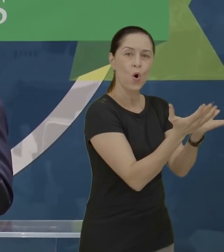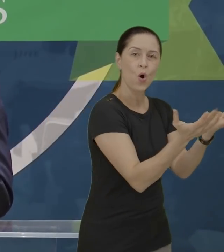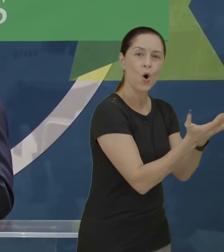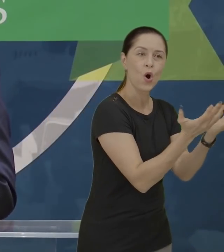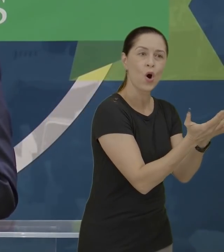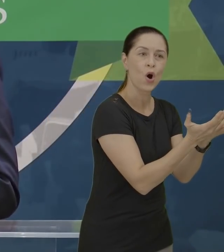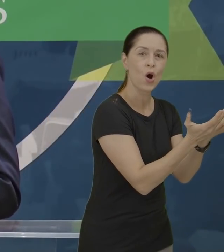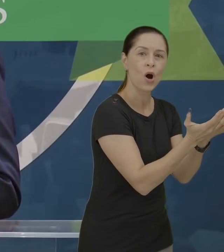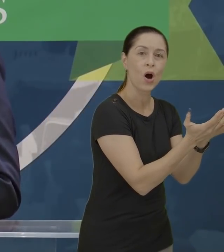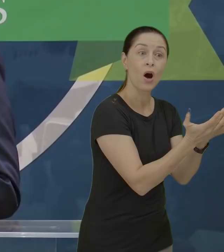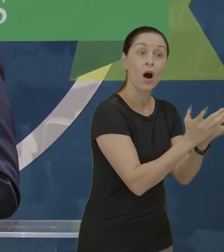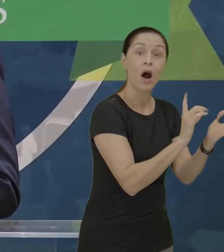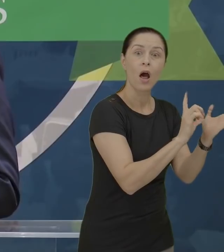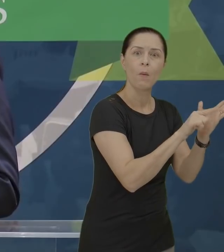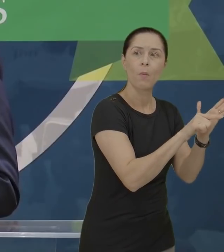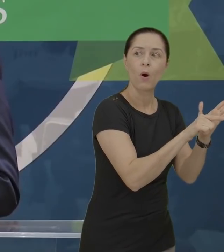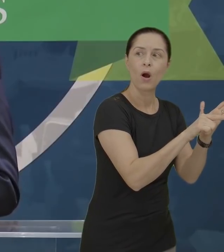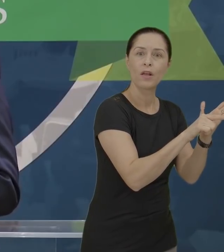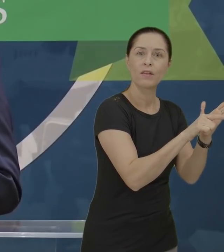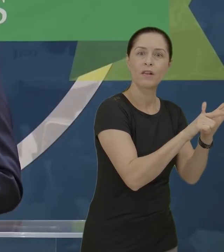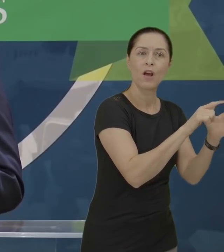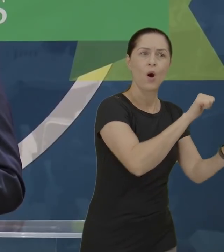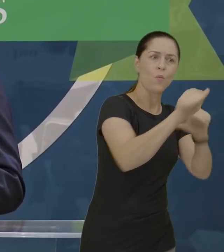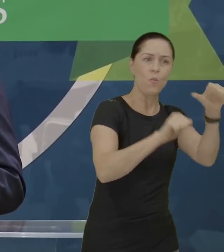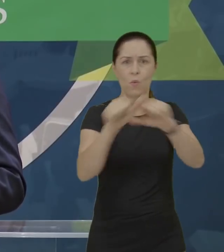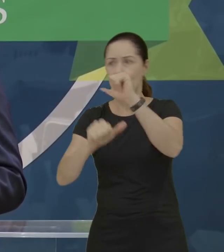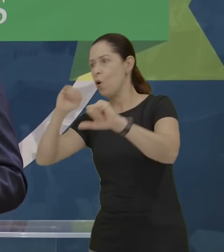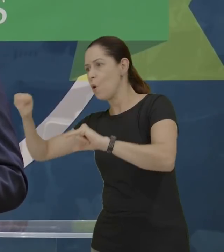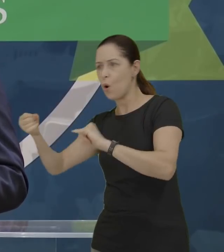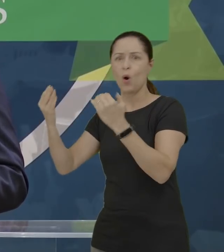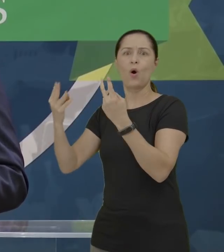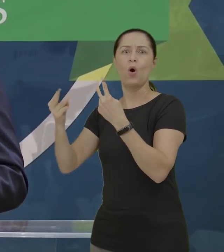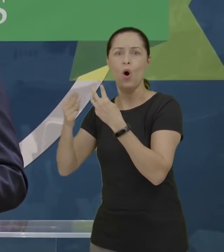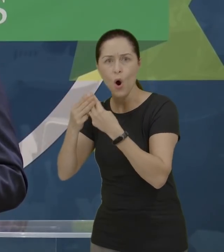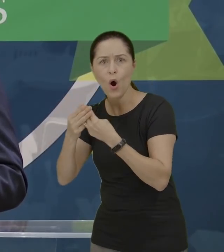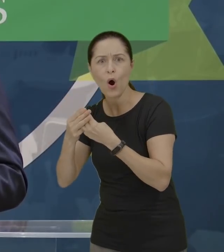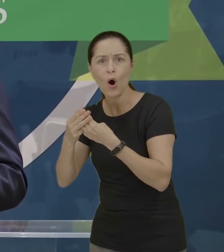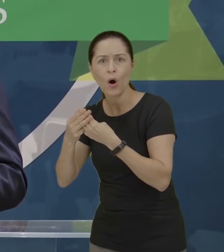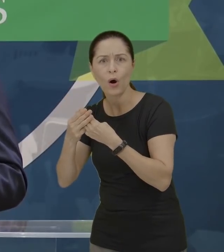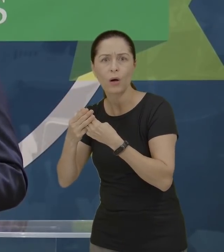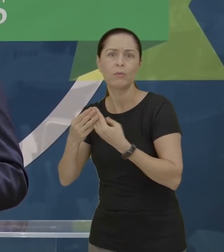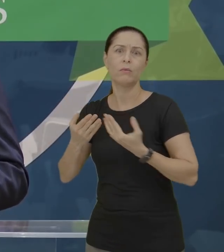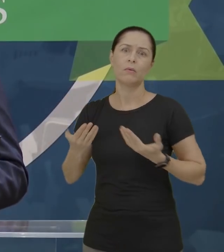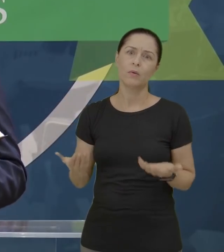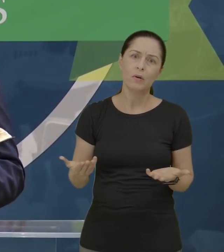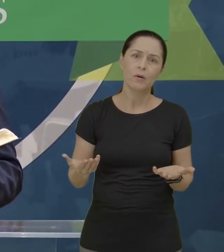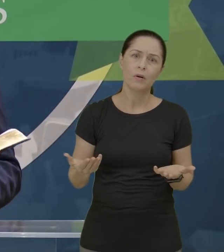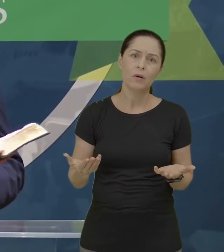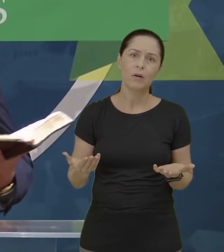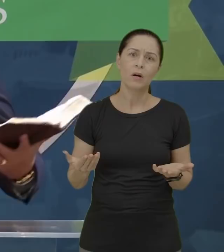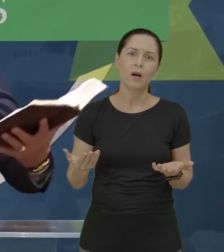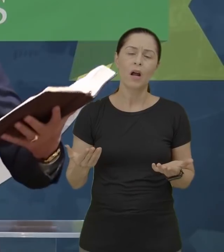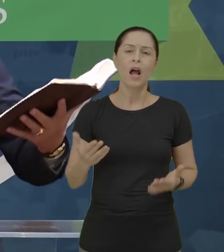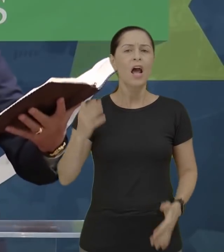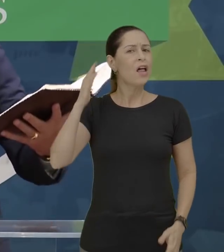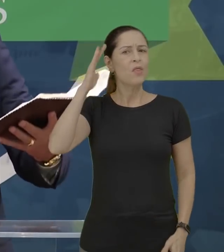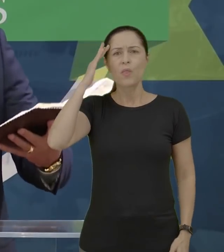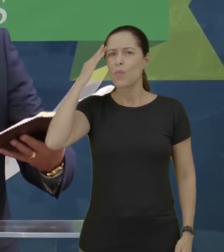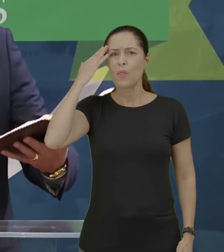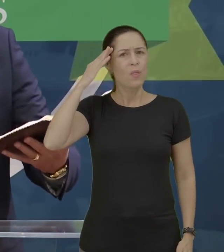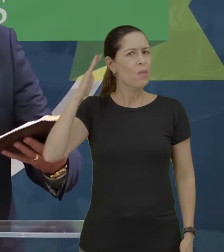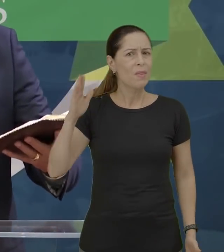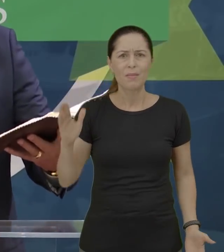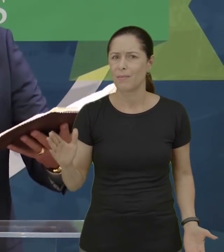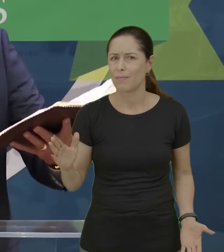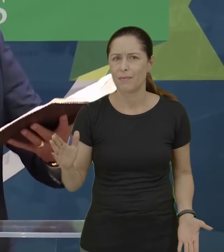verdadeiros convertidos, eram nominais, era apenas uma